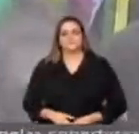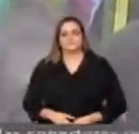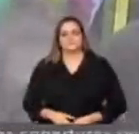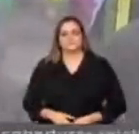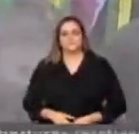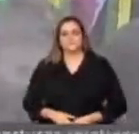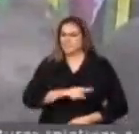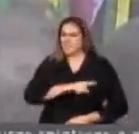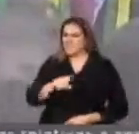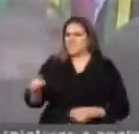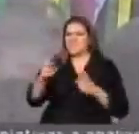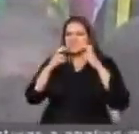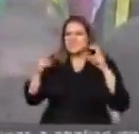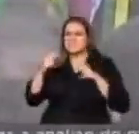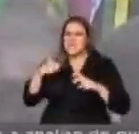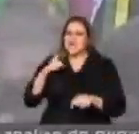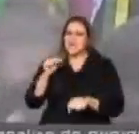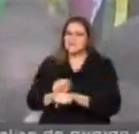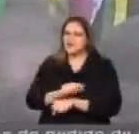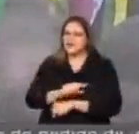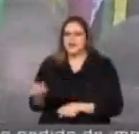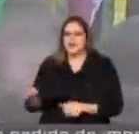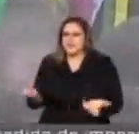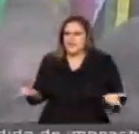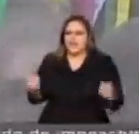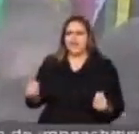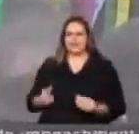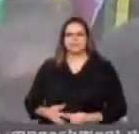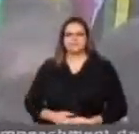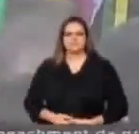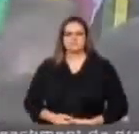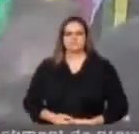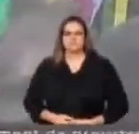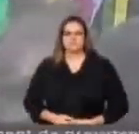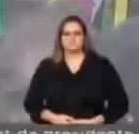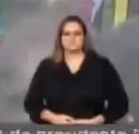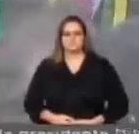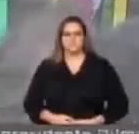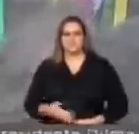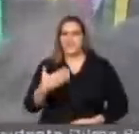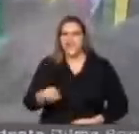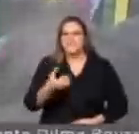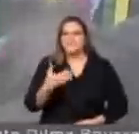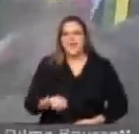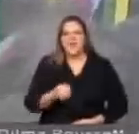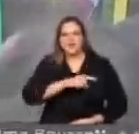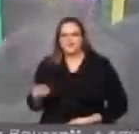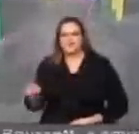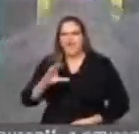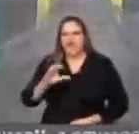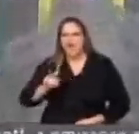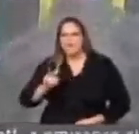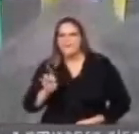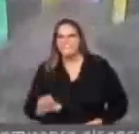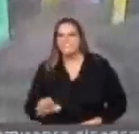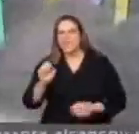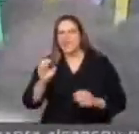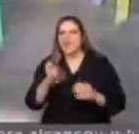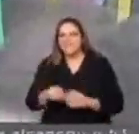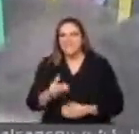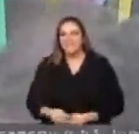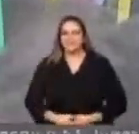Quando os covardes pararem, eu falo. Se eles não falarem, eu vou ficar aqui. A senhora já teve tempo de falar. Covardes! Covardes! Como vota, covardes!